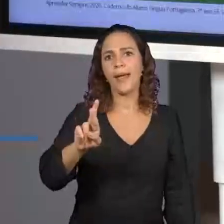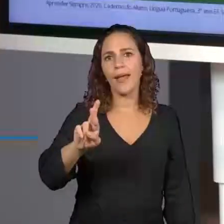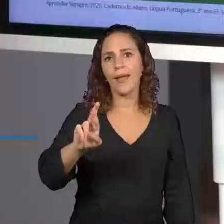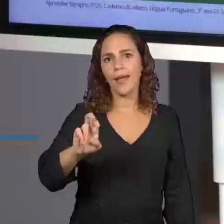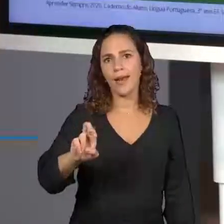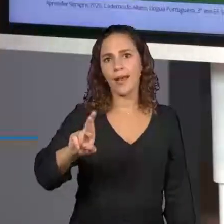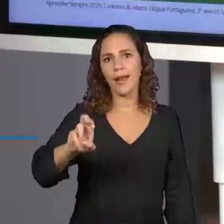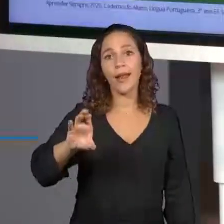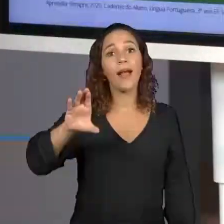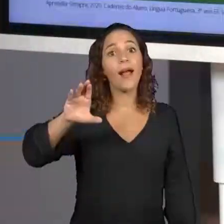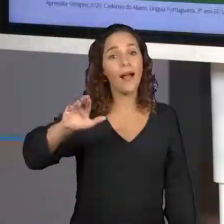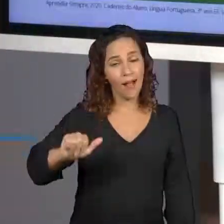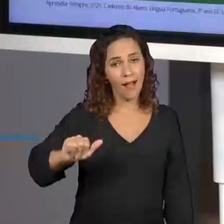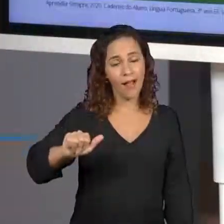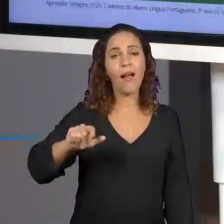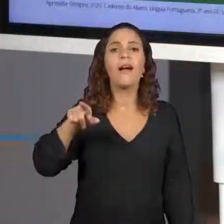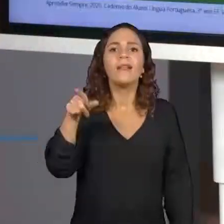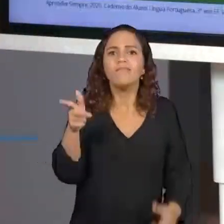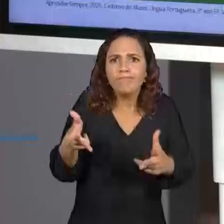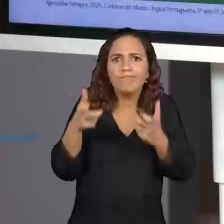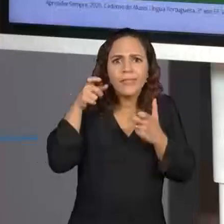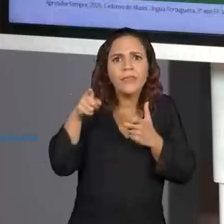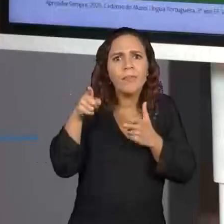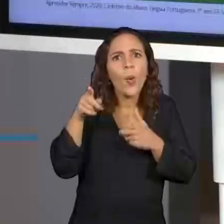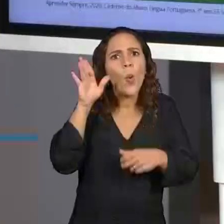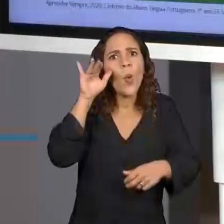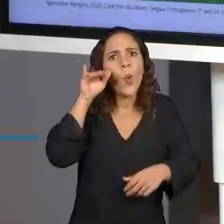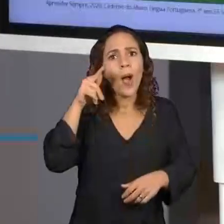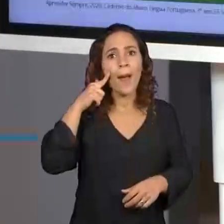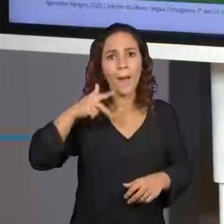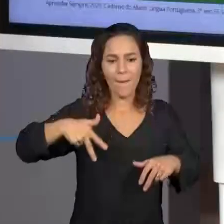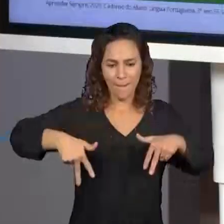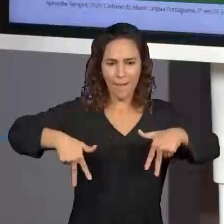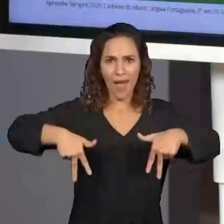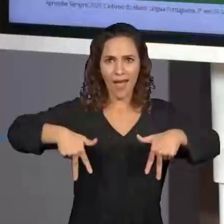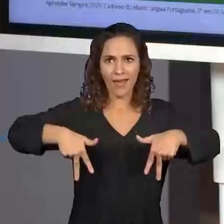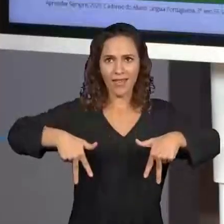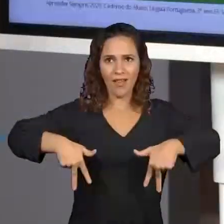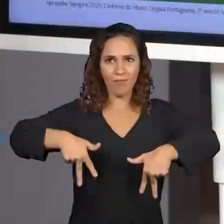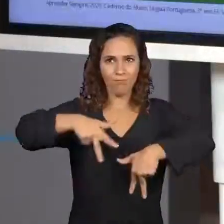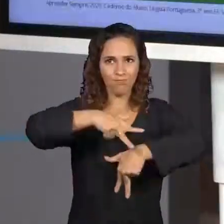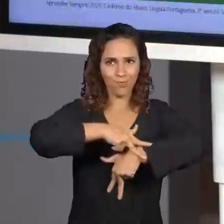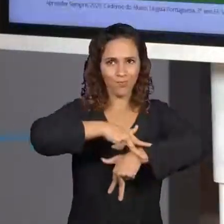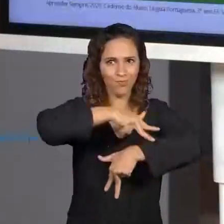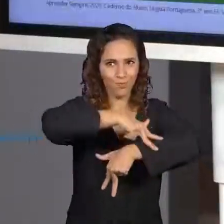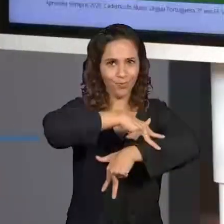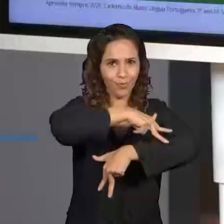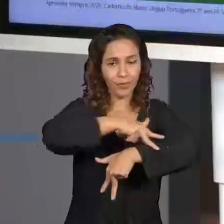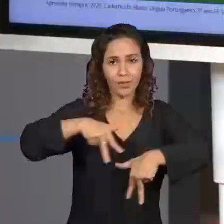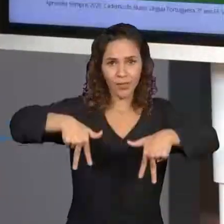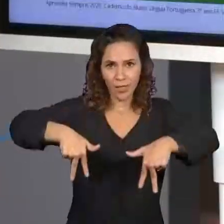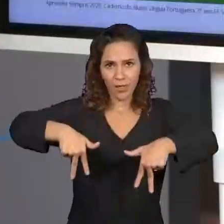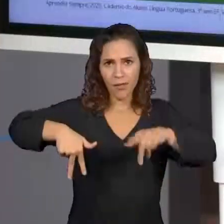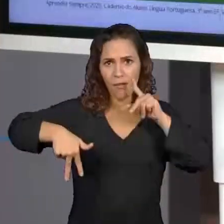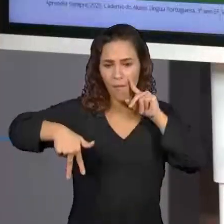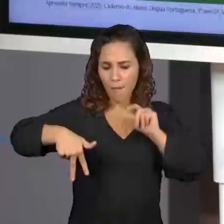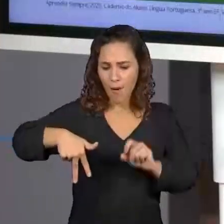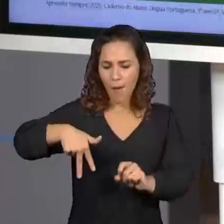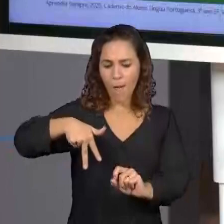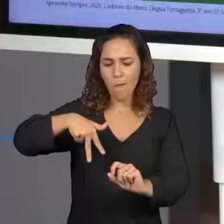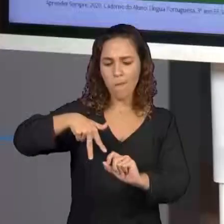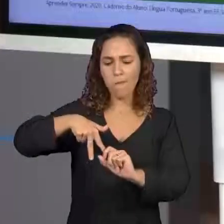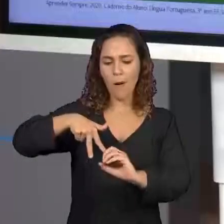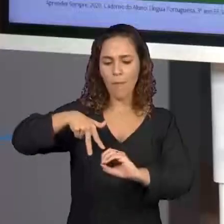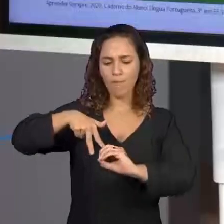trouxe essas curiosidades sobre esse animal e só de responder a pergunta, trazer uma curiosidade sobre esse